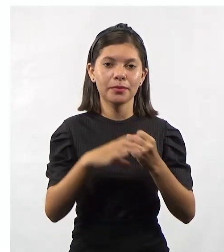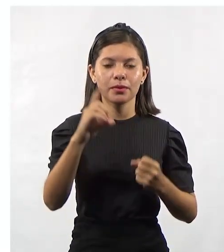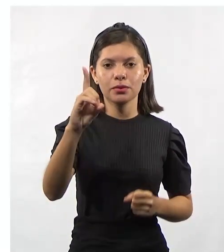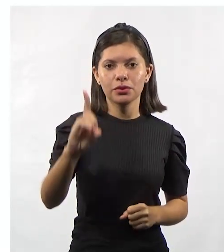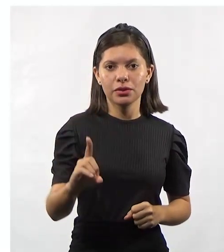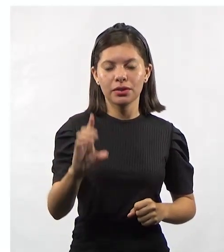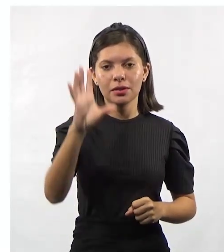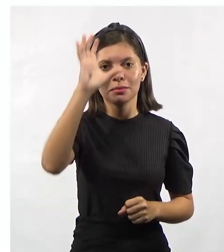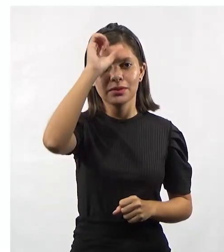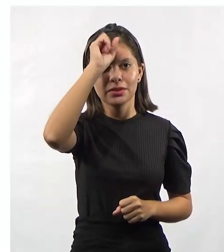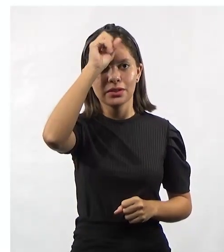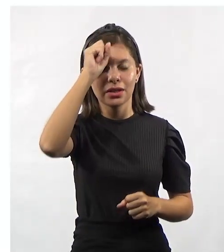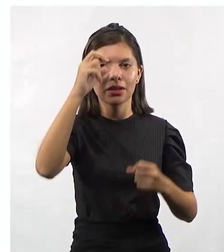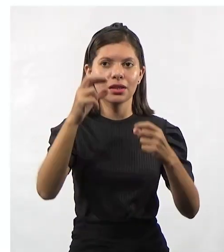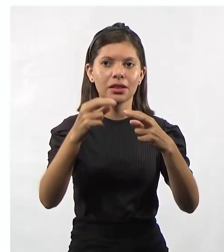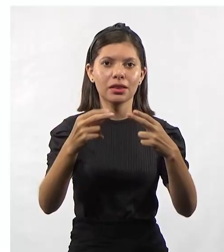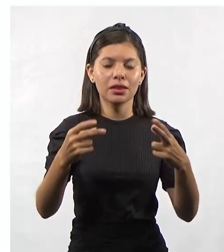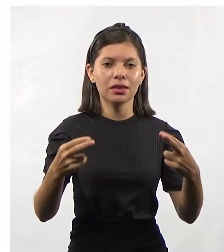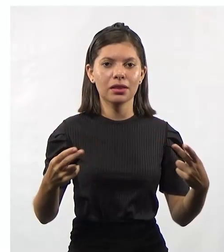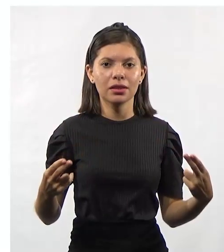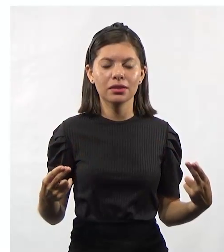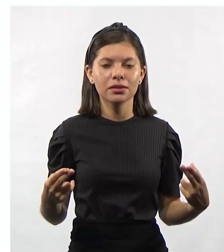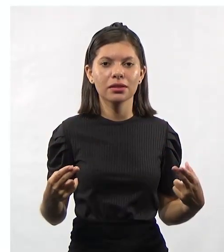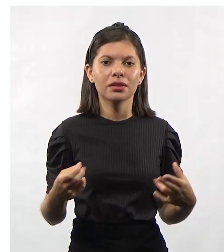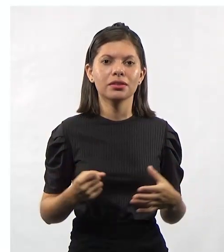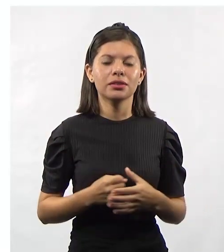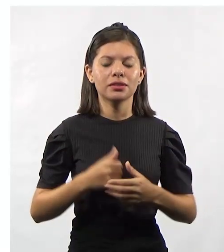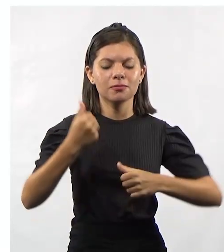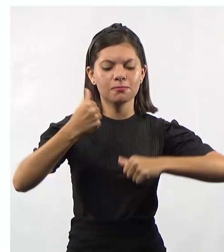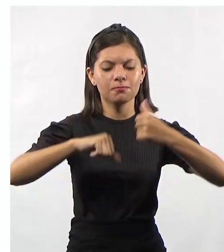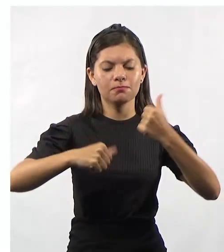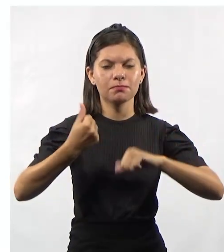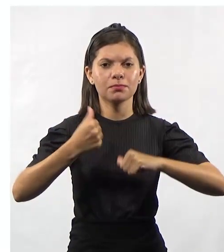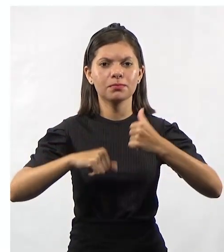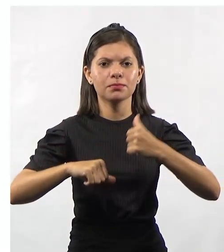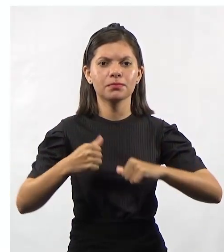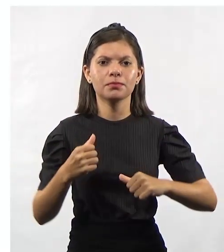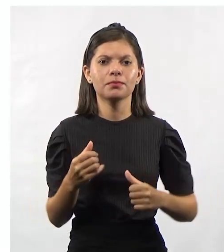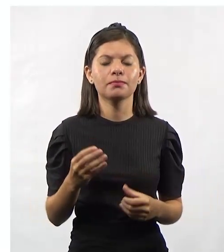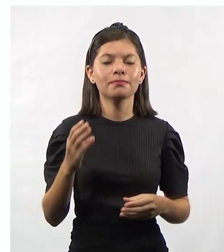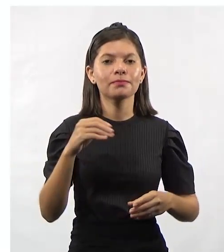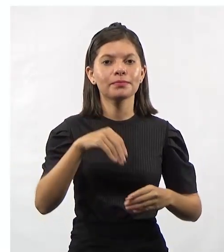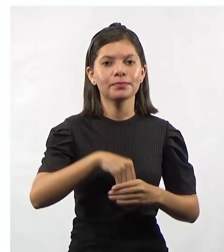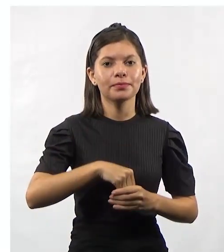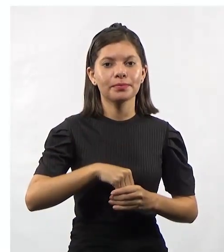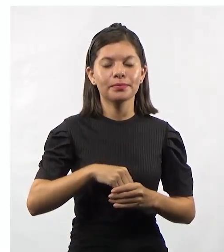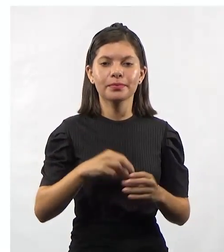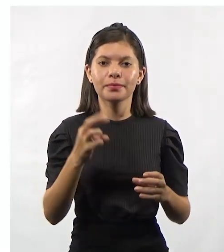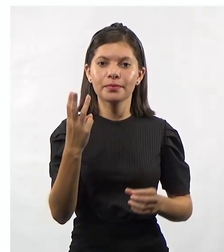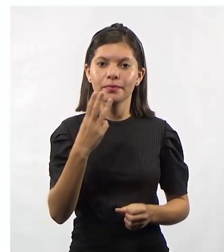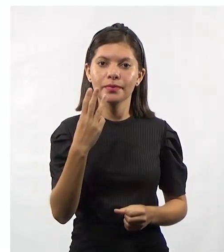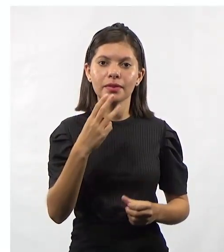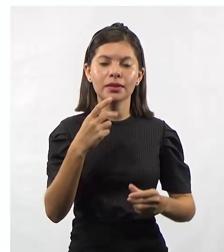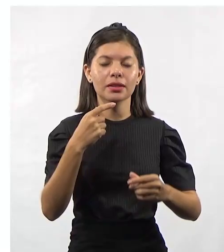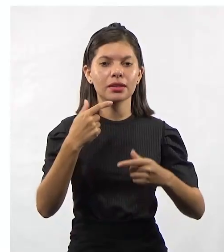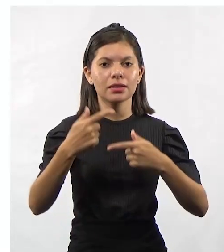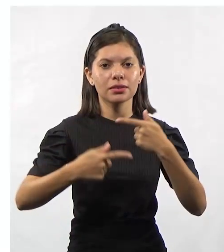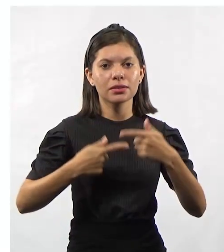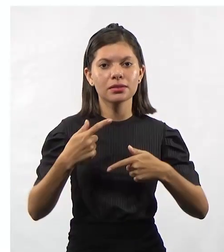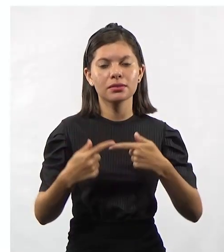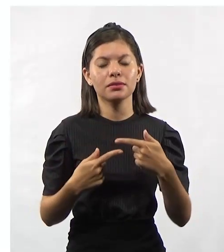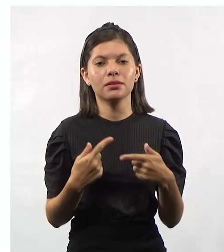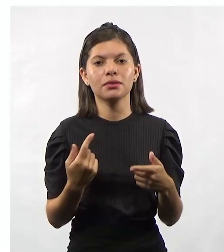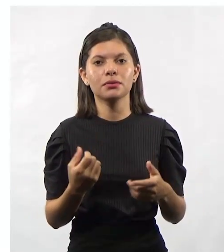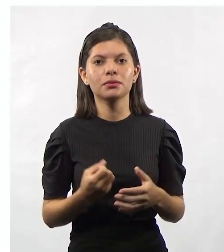aprendizagem na diversidade, né? Então, essa é a perspectiva dentro dessa terceira geração aí